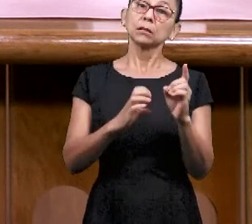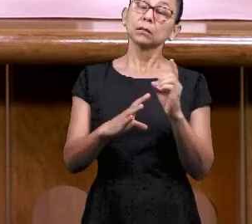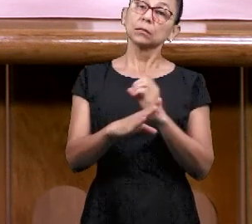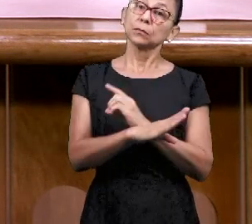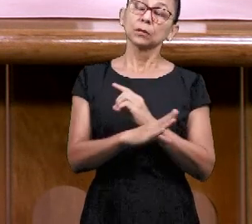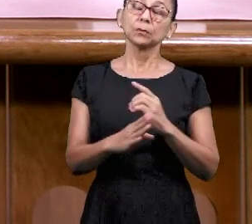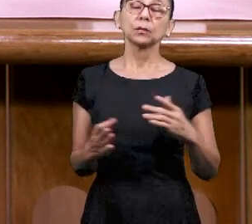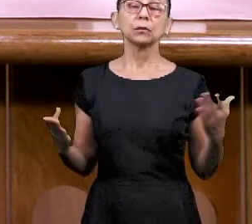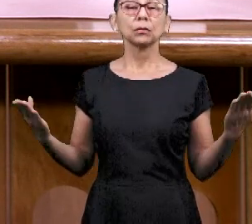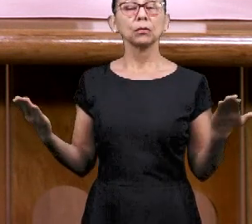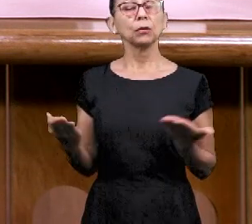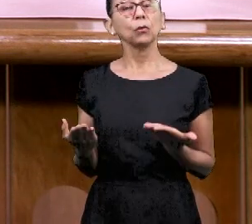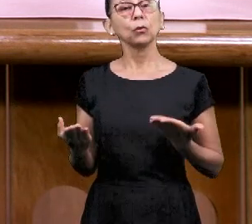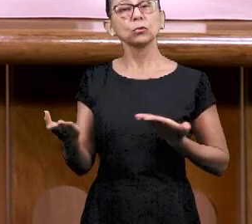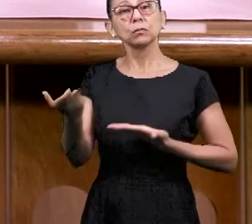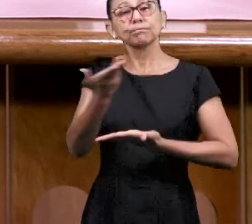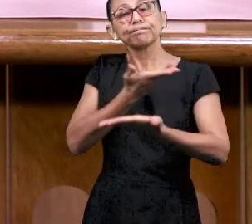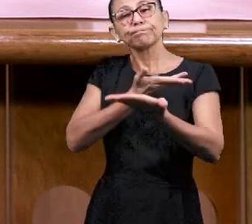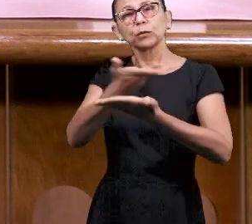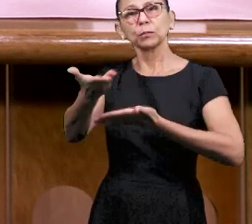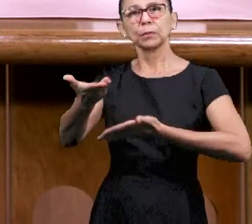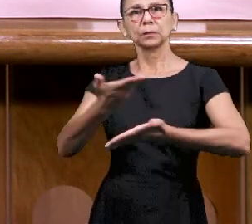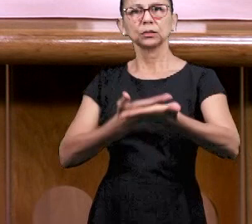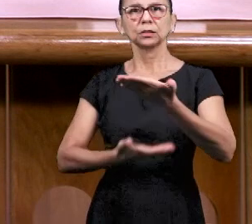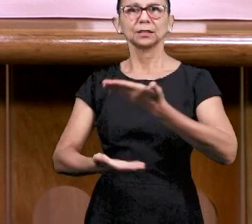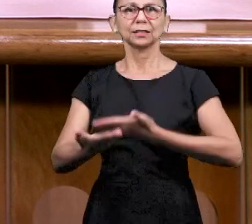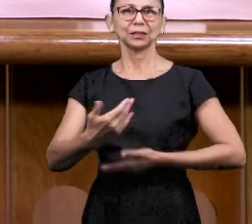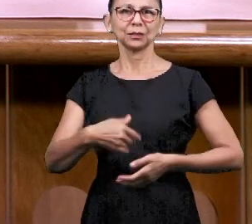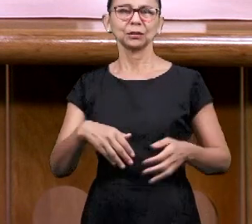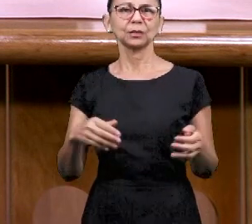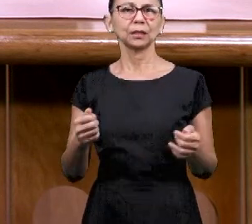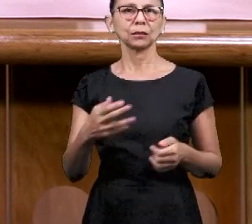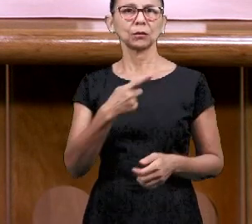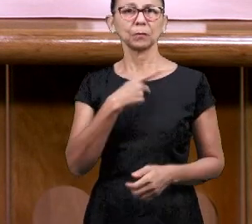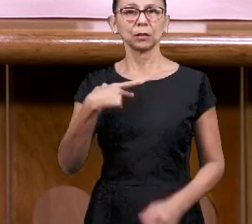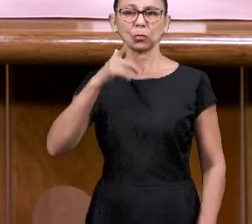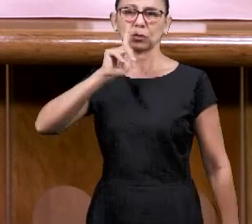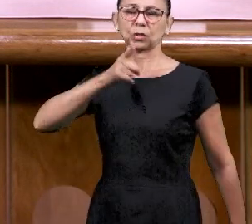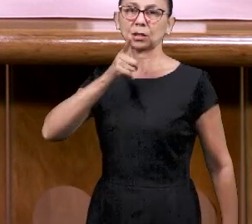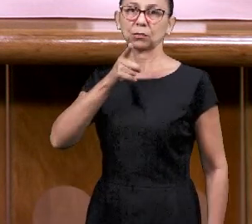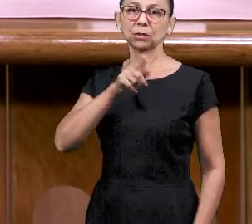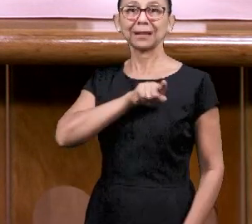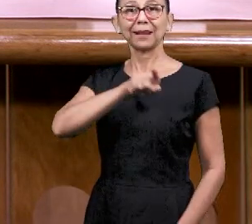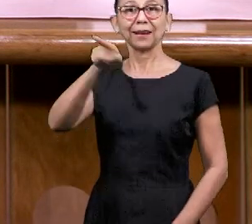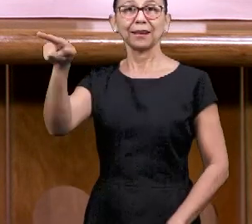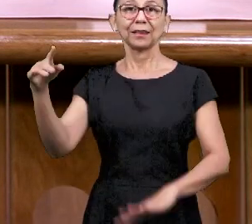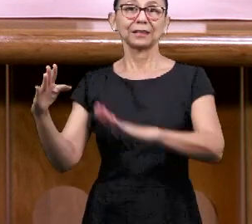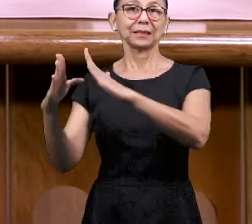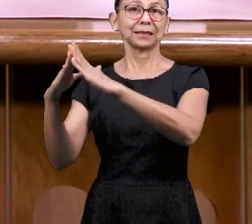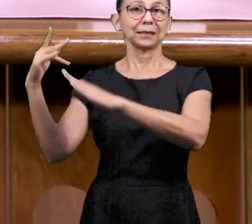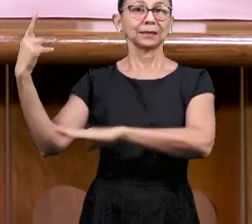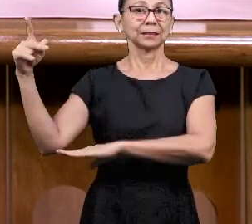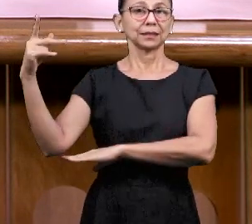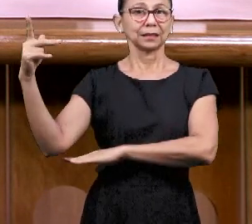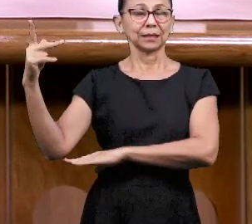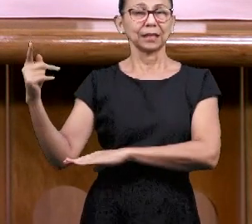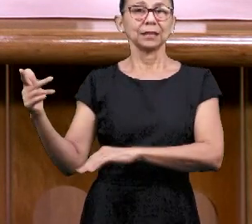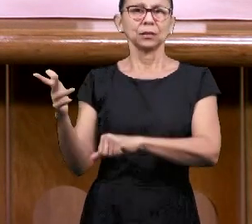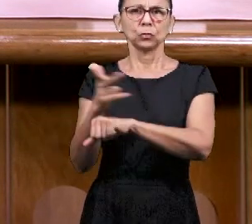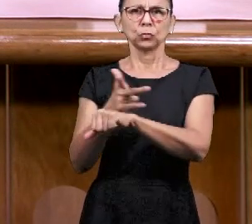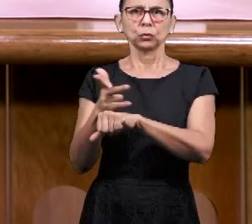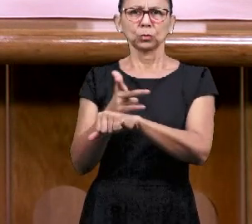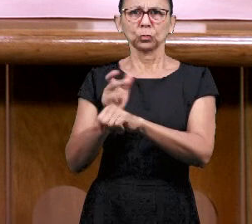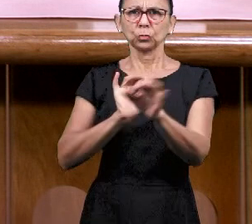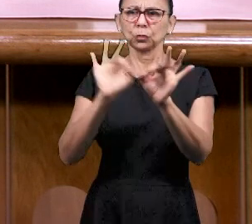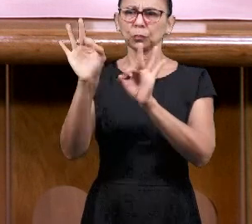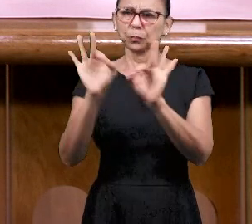aqui nos inteirando com o pastor Gedeu Tigueiros, qui está em sua On va donner la continuité à notre sujet, notre école